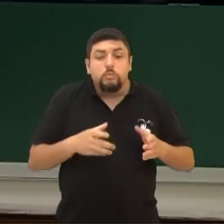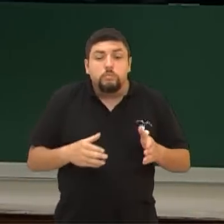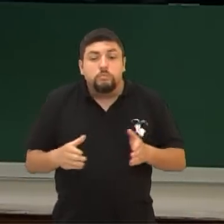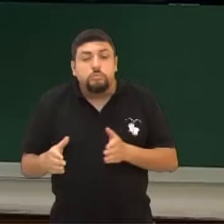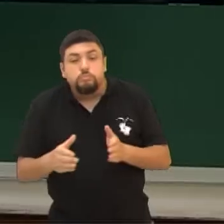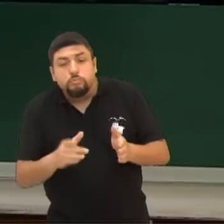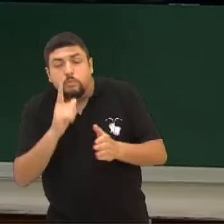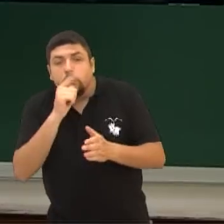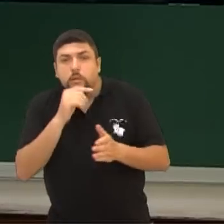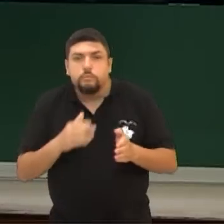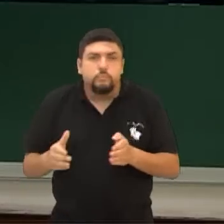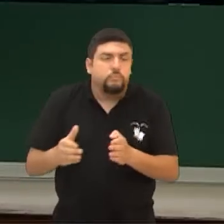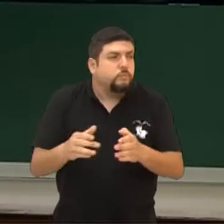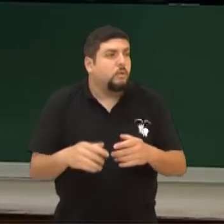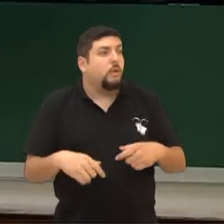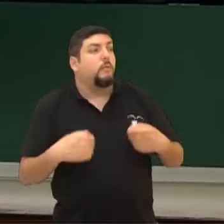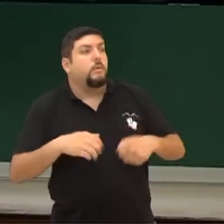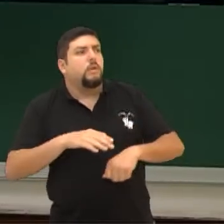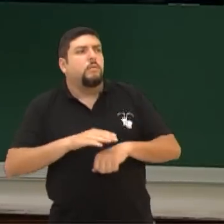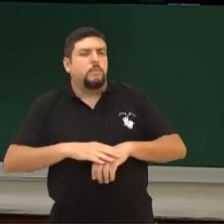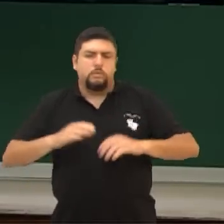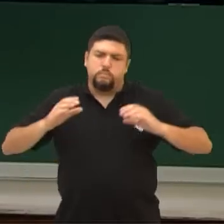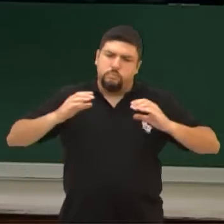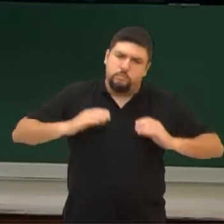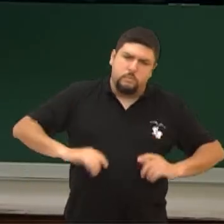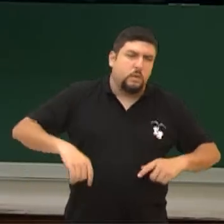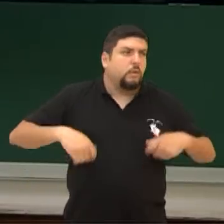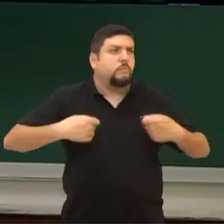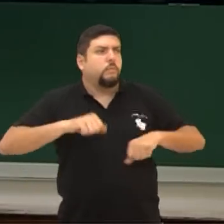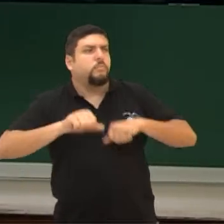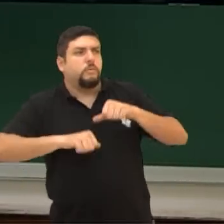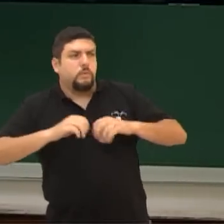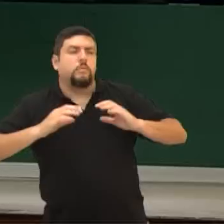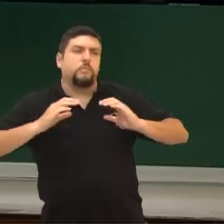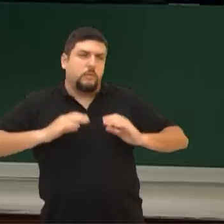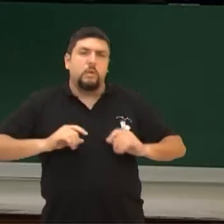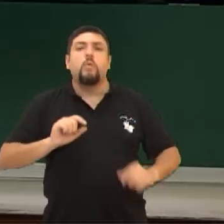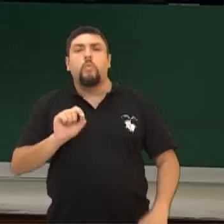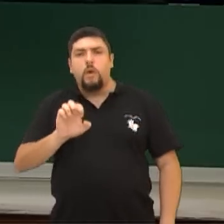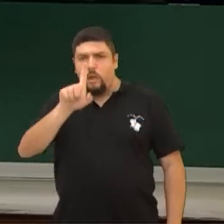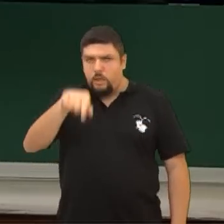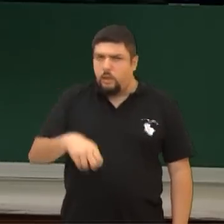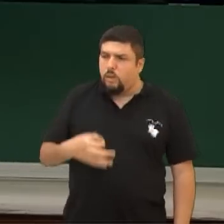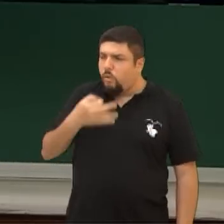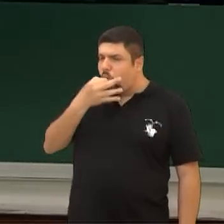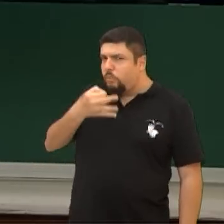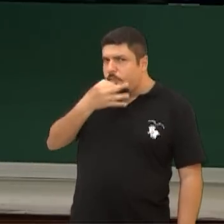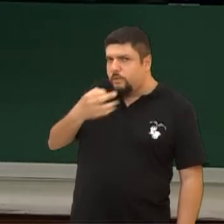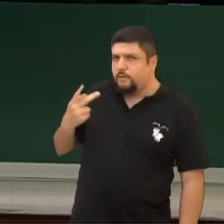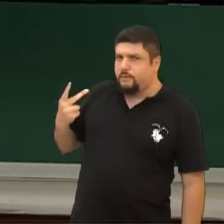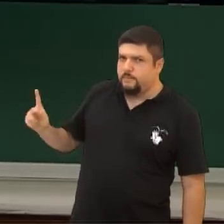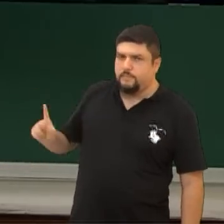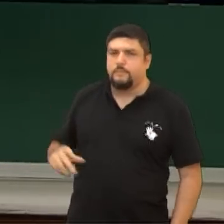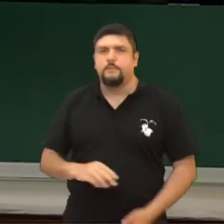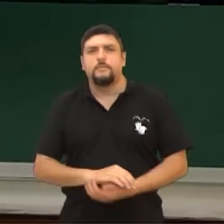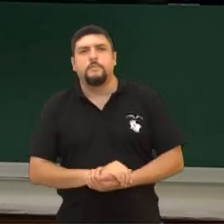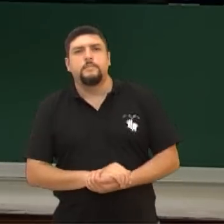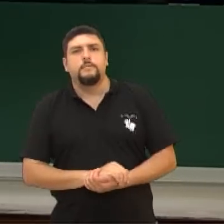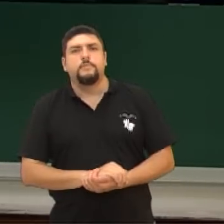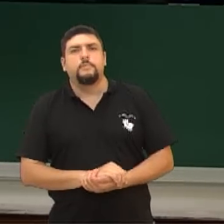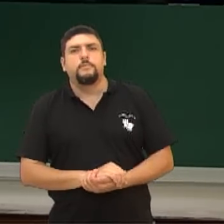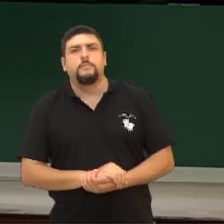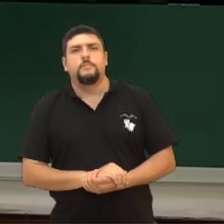água, precisamos de mais educação, temos que melhorar isso, é a opinião dele. Eu sabia que você tinha